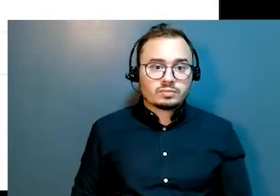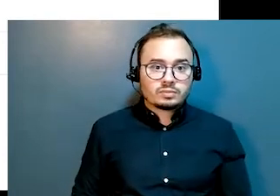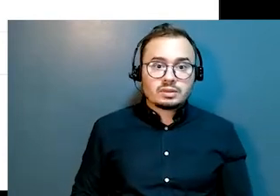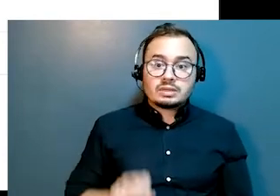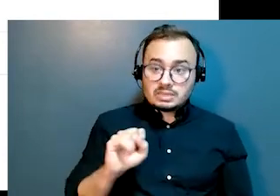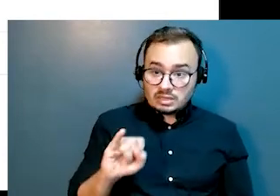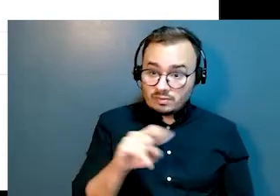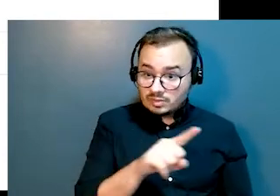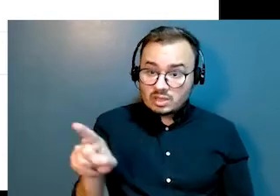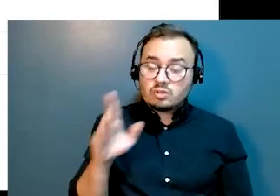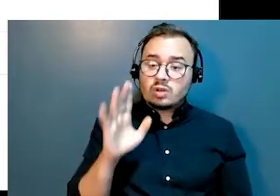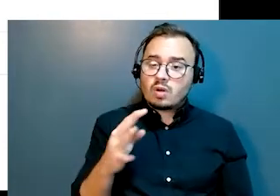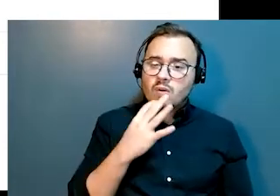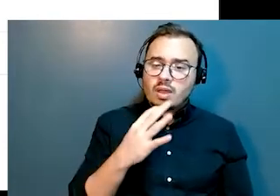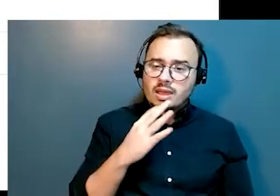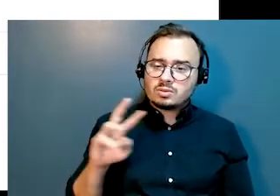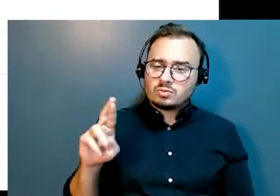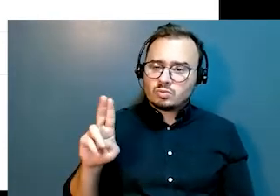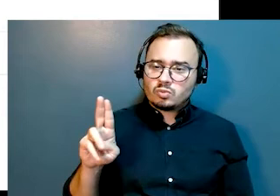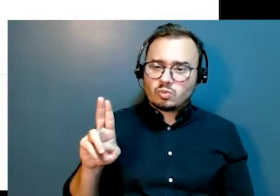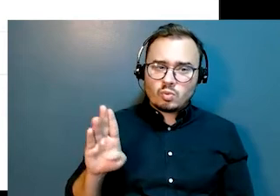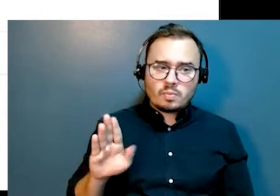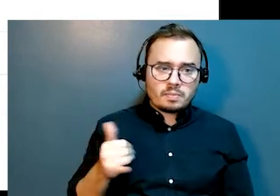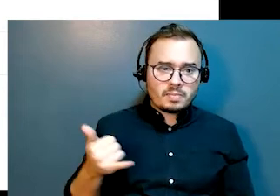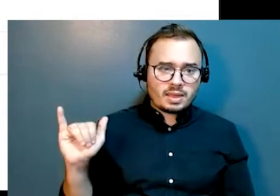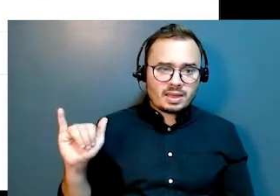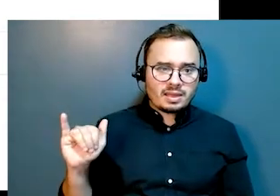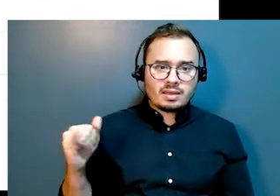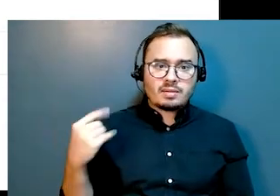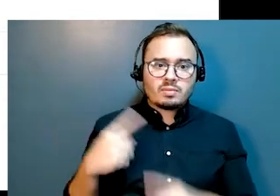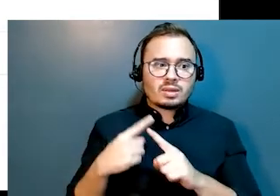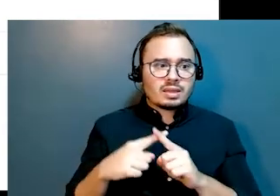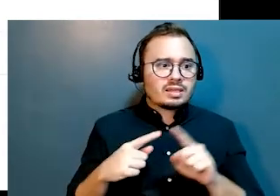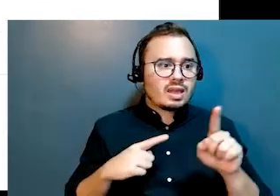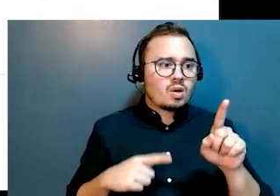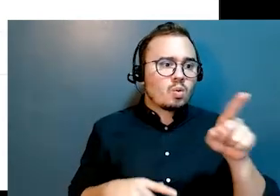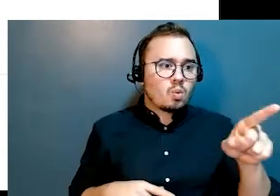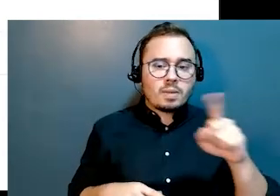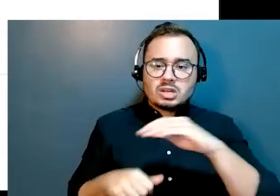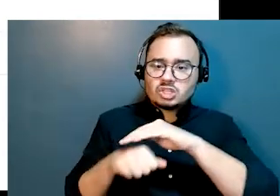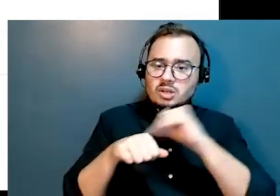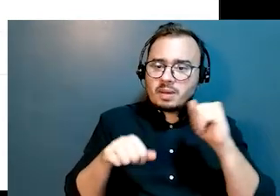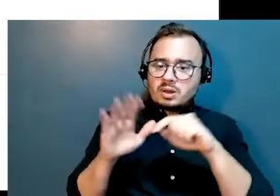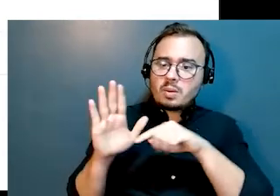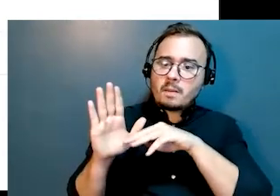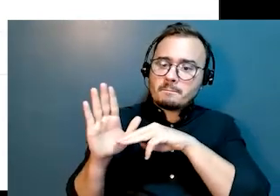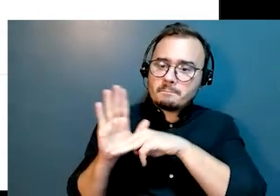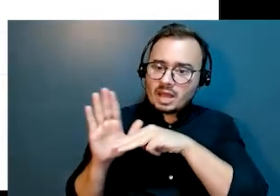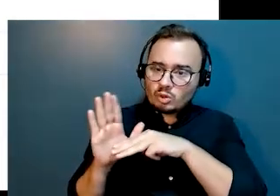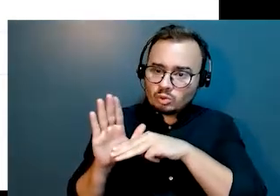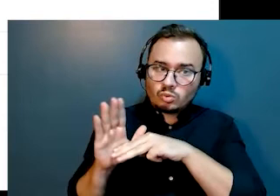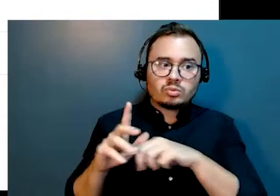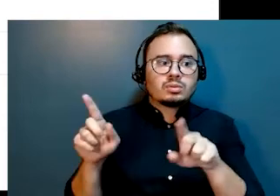pouco, porque aqui nós temos uma chamada de método e um símbolo sendo exibido aqui